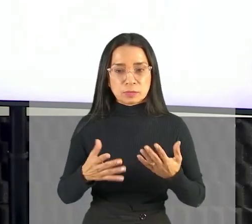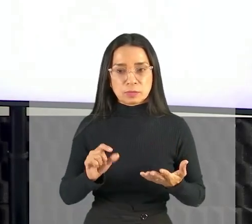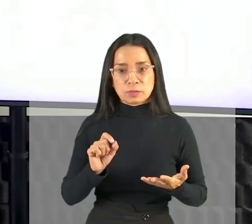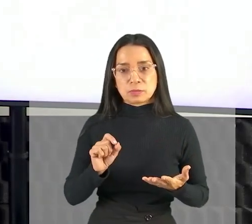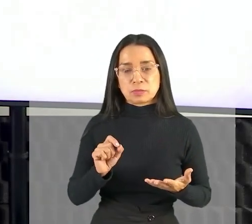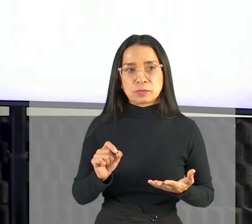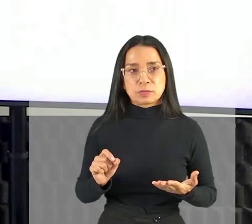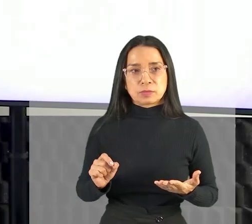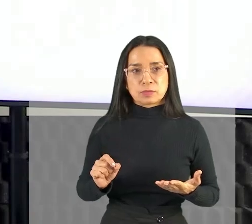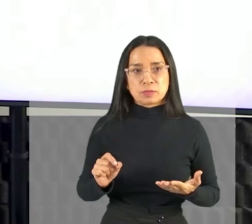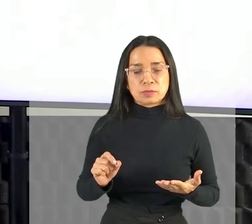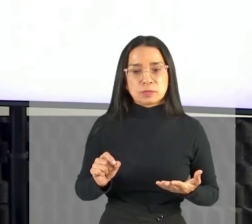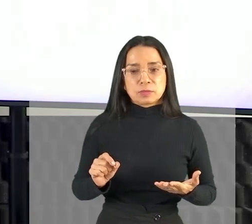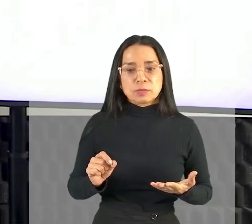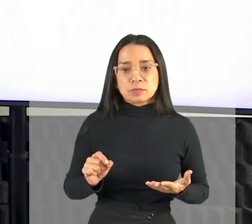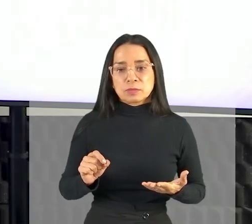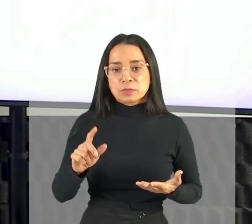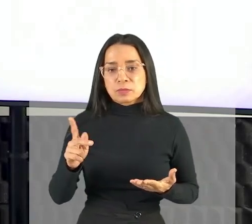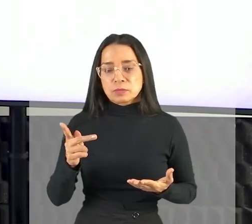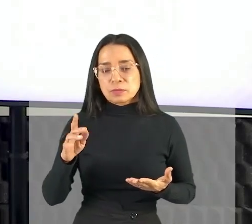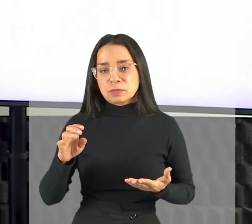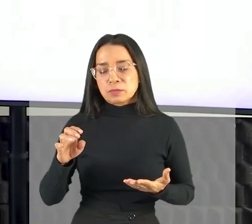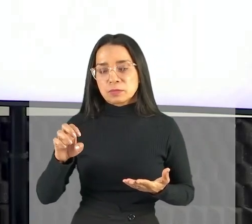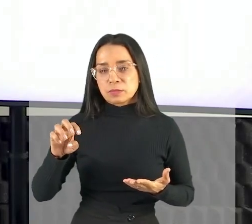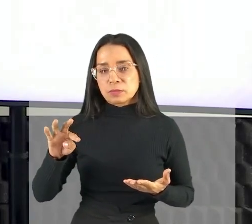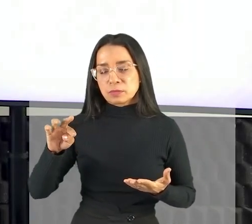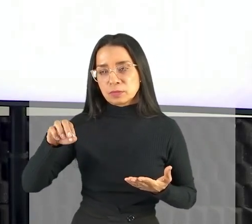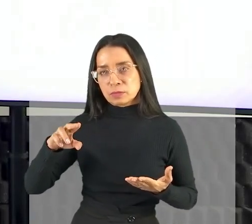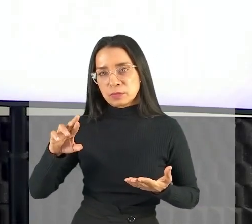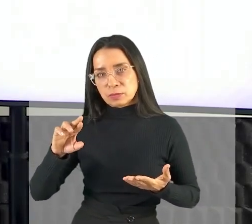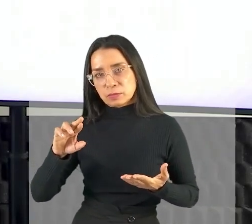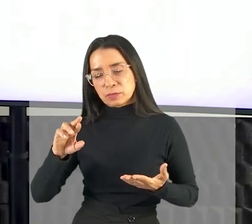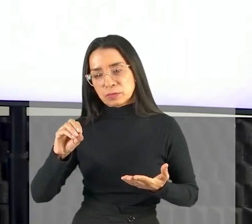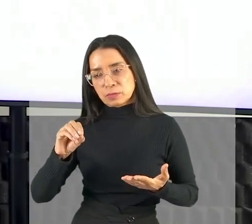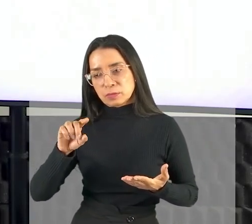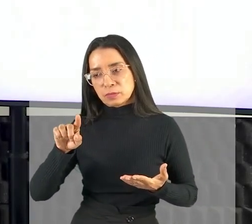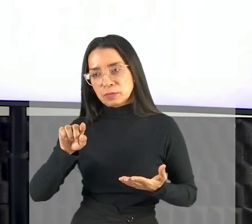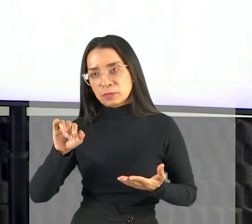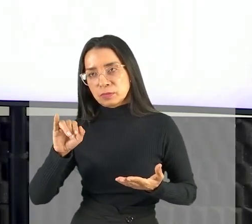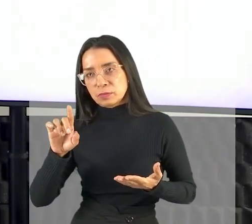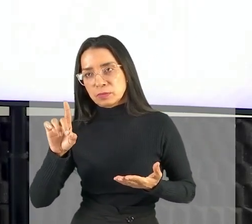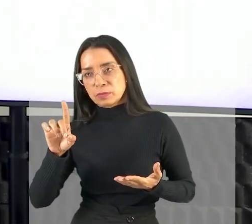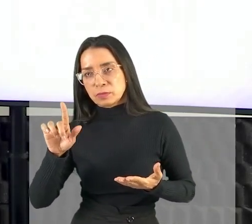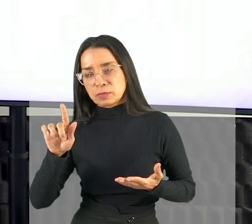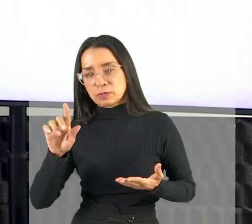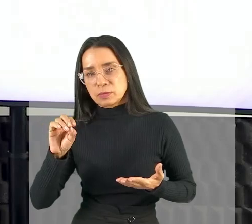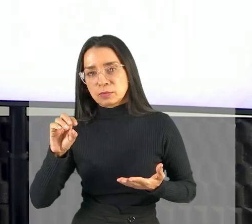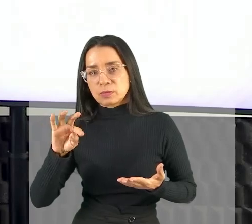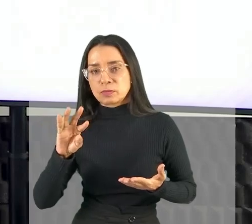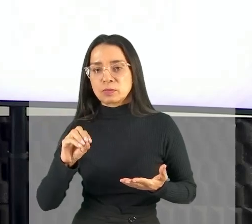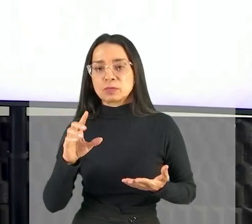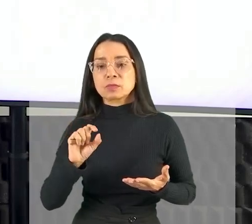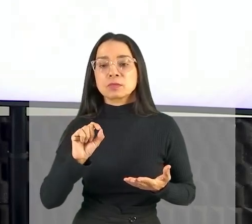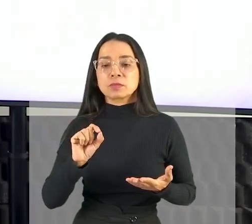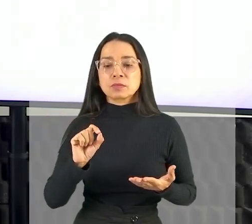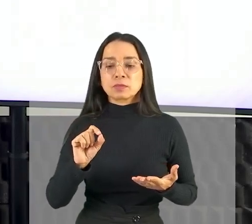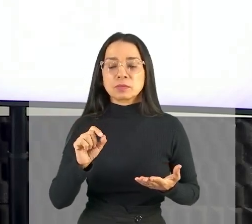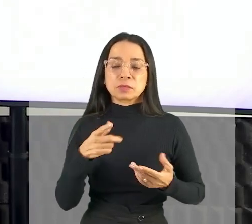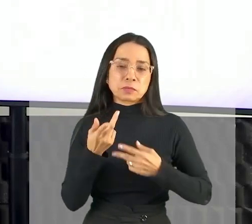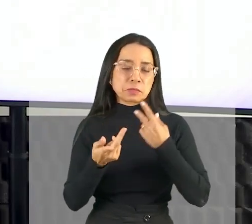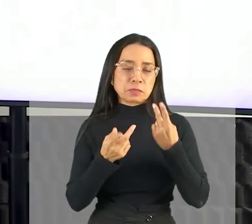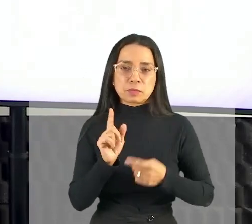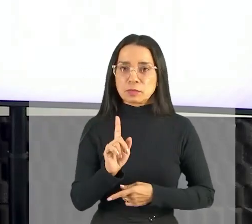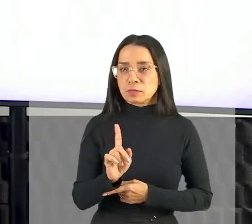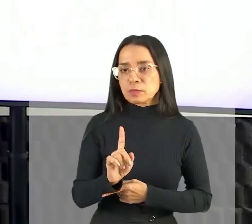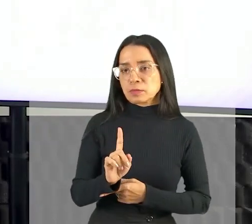colocar aqui em preto né para aparecer direitinho em nenhum momento